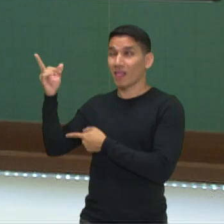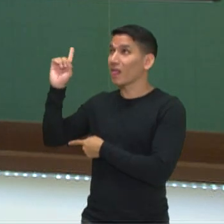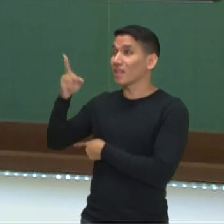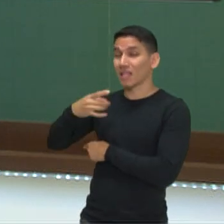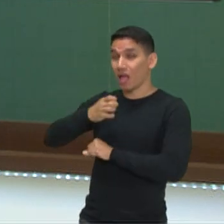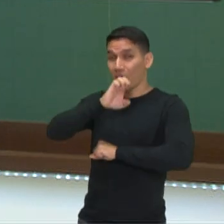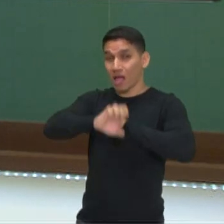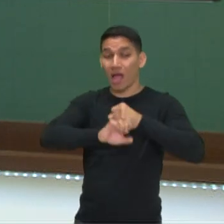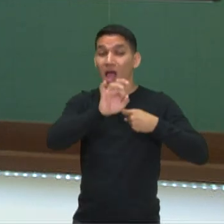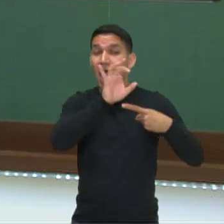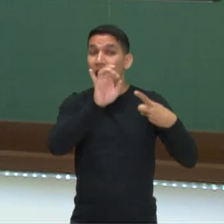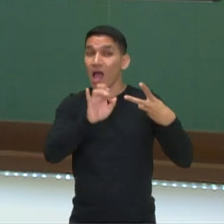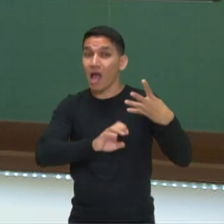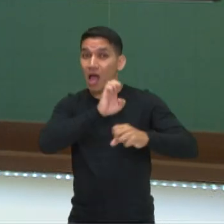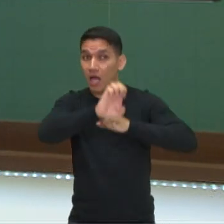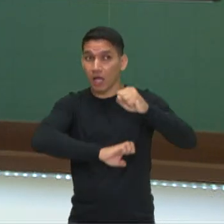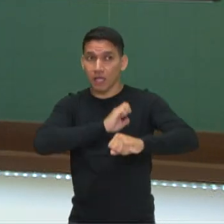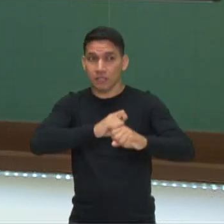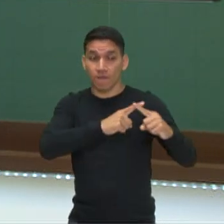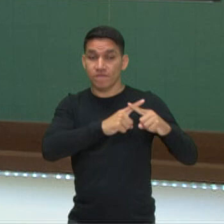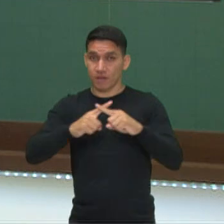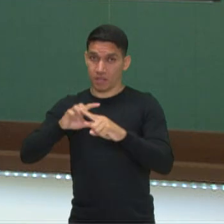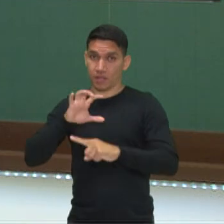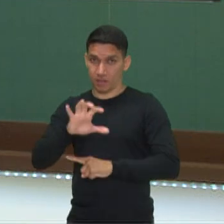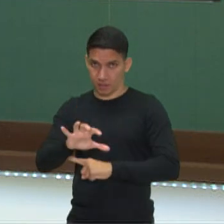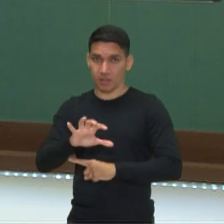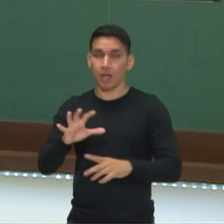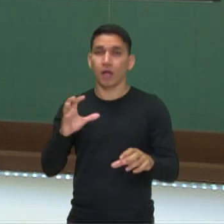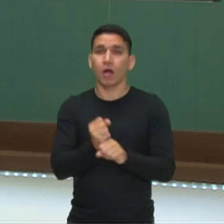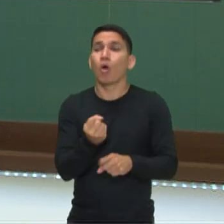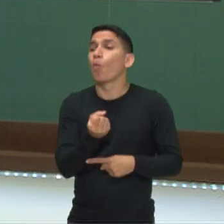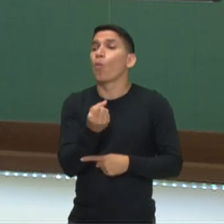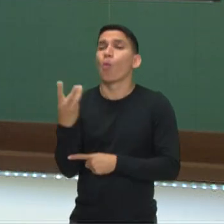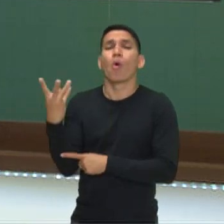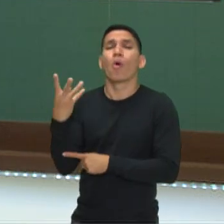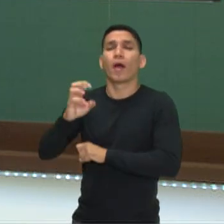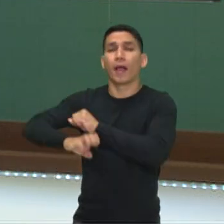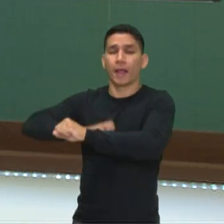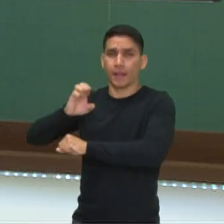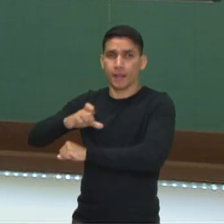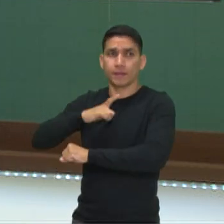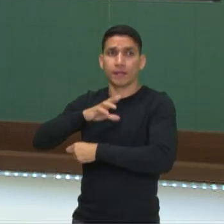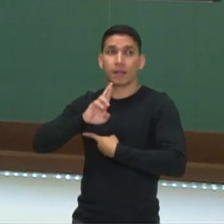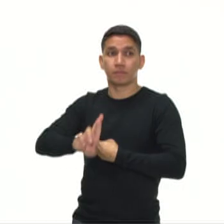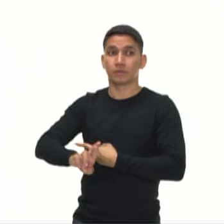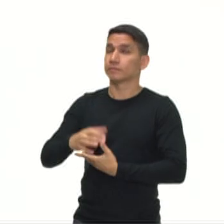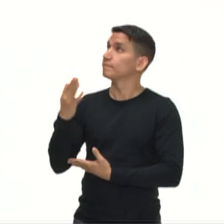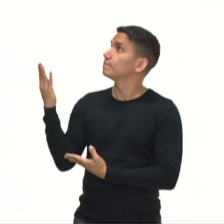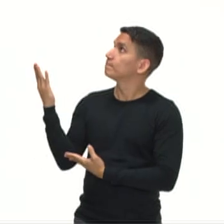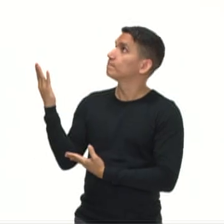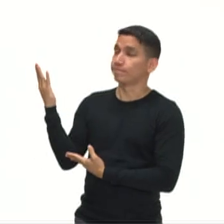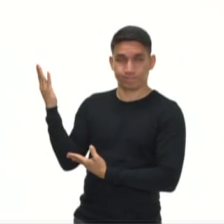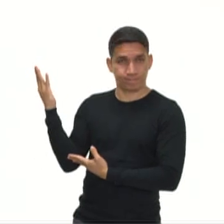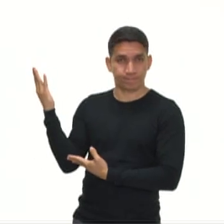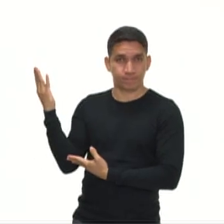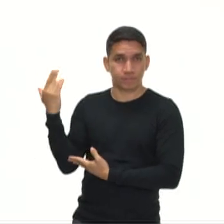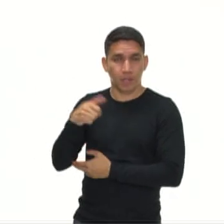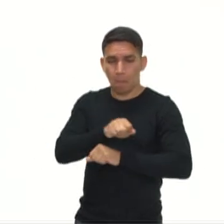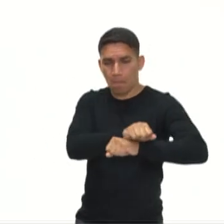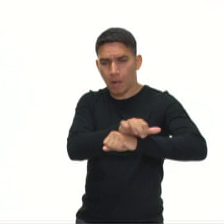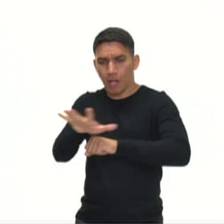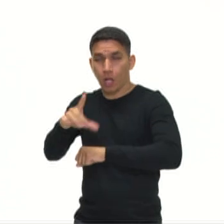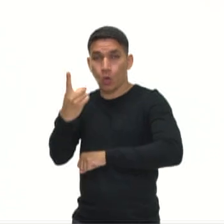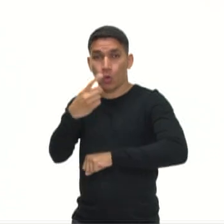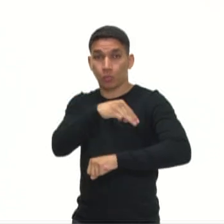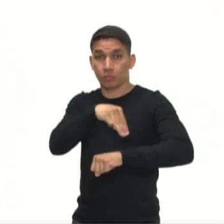elétrica de cada elétron. Multiplica essa carga elétrica pelo número de elétrons, você vai ter então a carga elétrica que está atravessando o condutor em 1